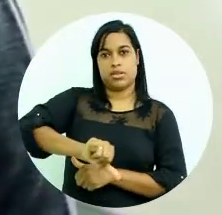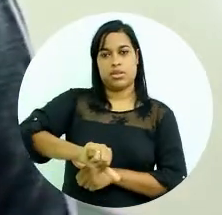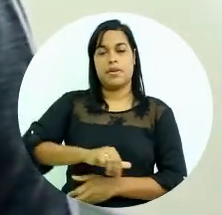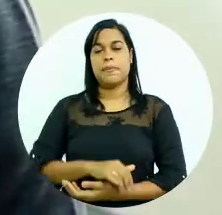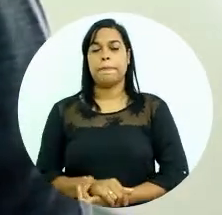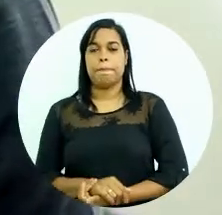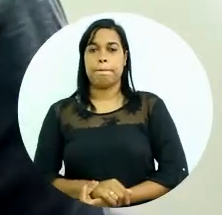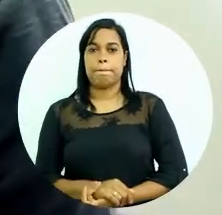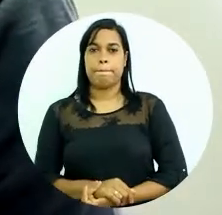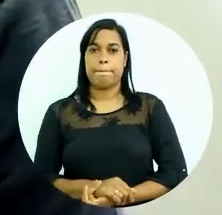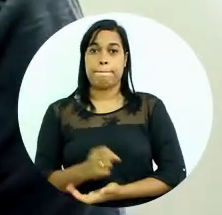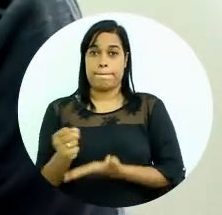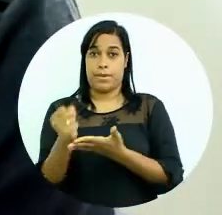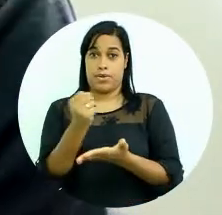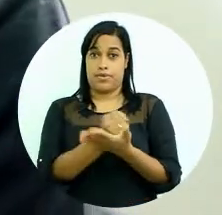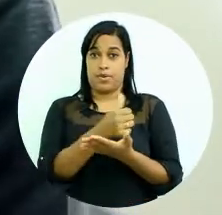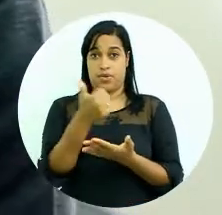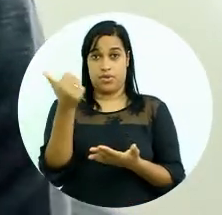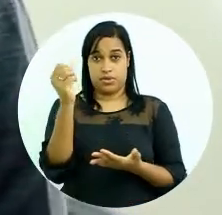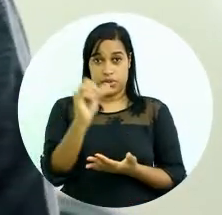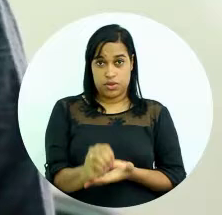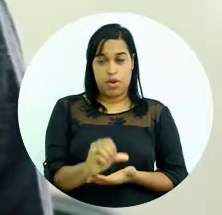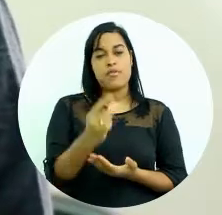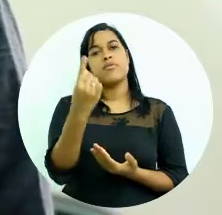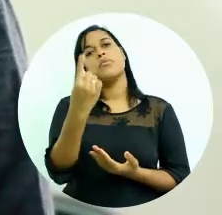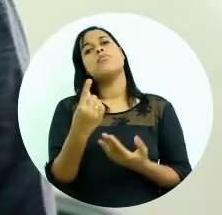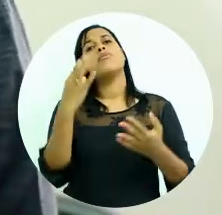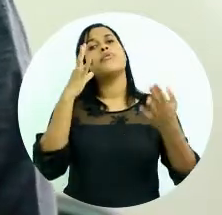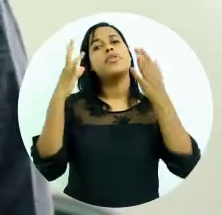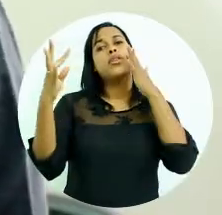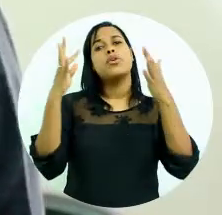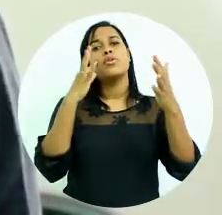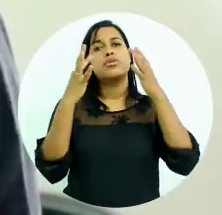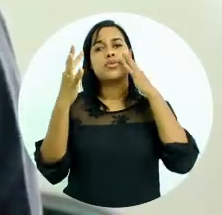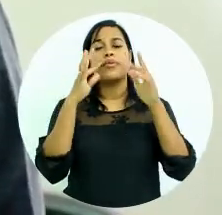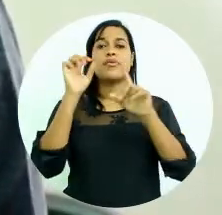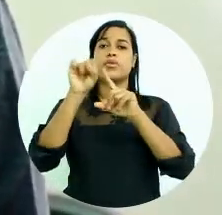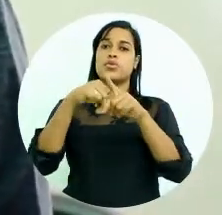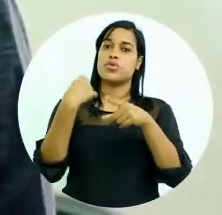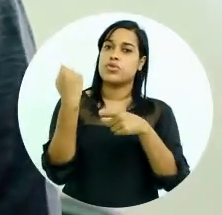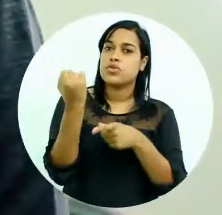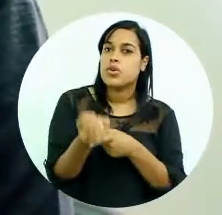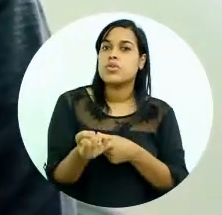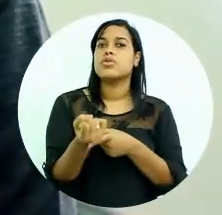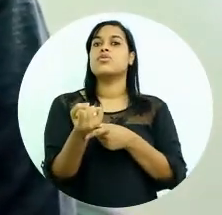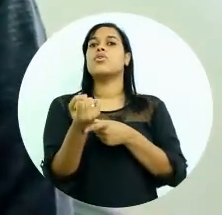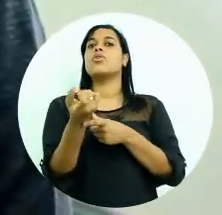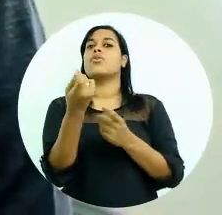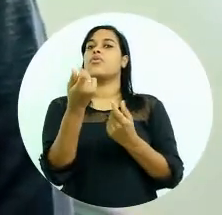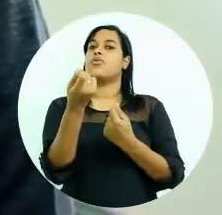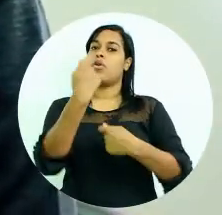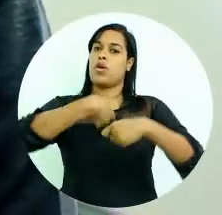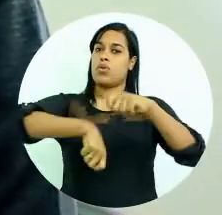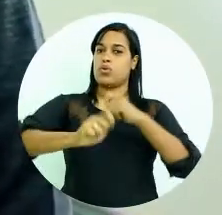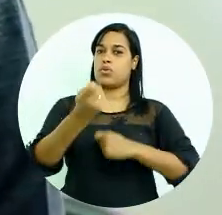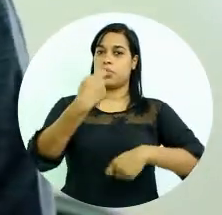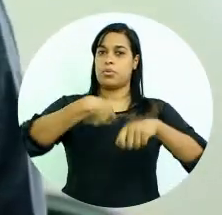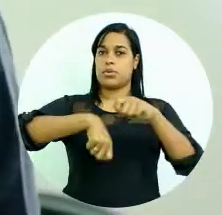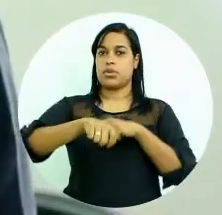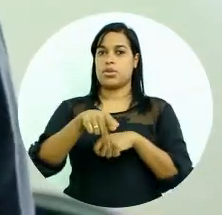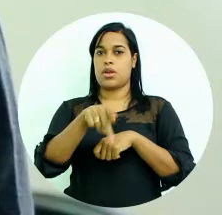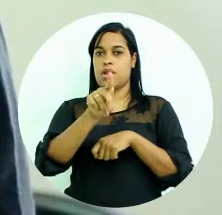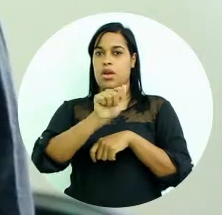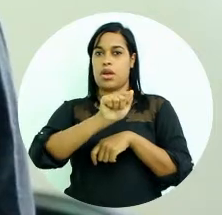mudança. No século XIX, um filósofo, sociólogo,